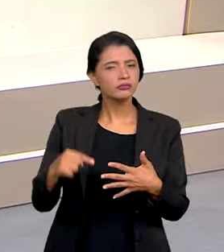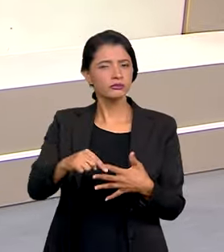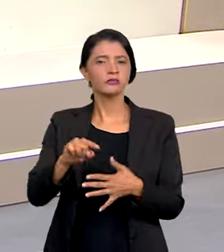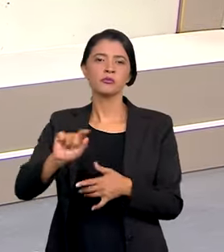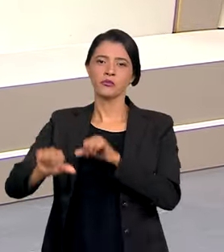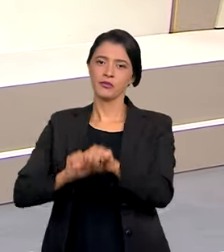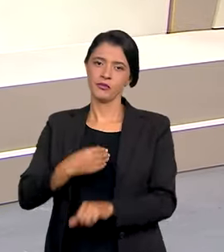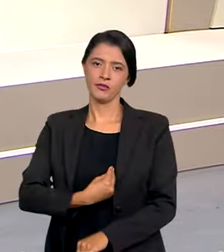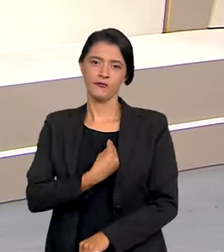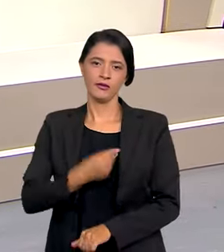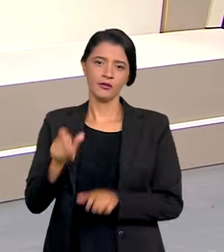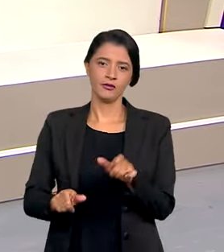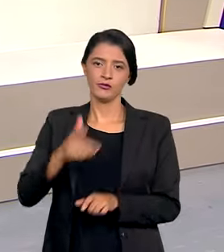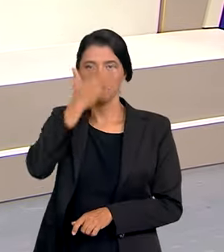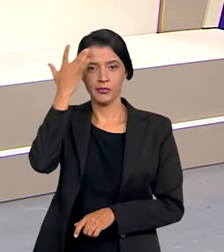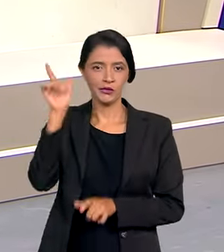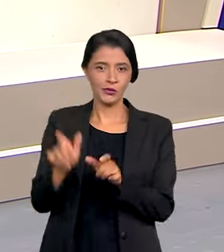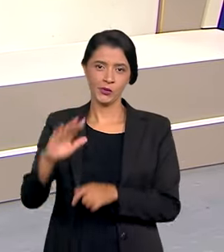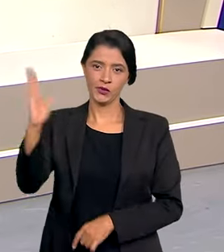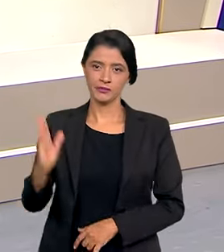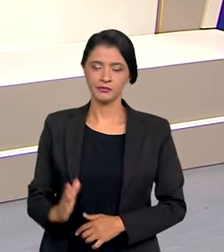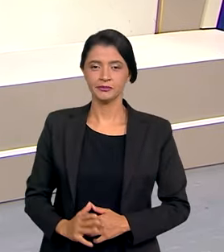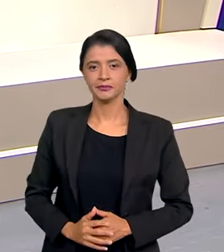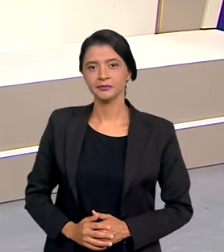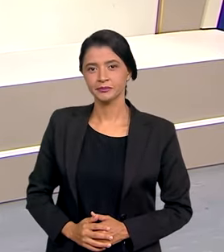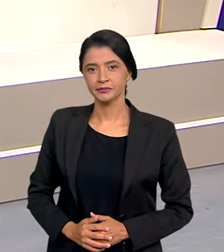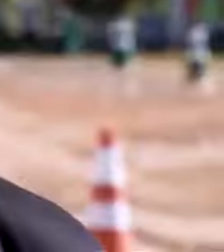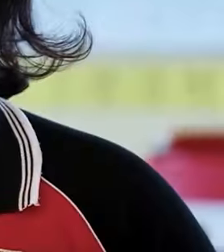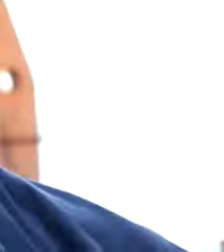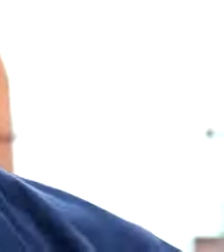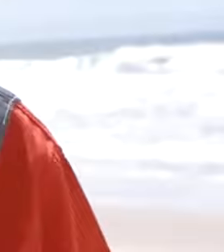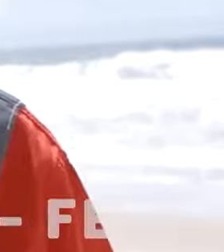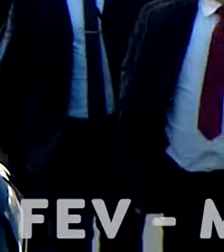cada uma delas vem mudando a vida de milhões de brasileiros.